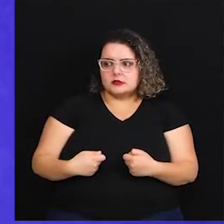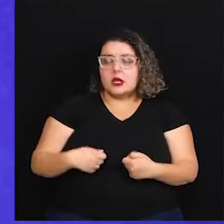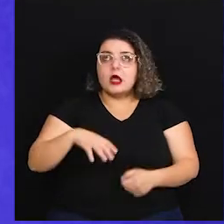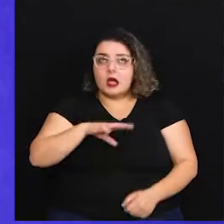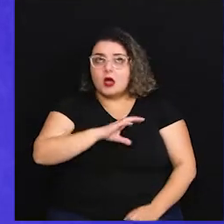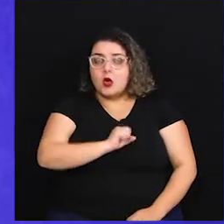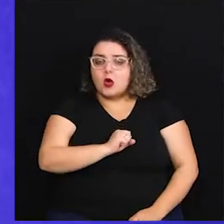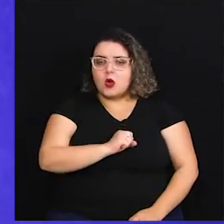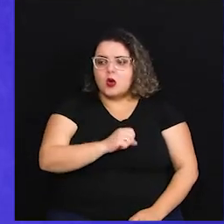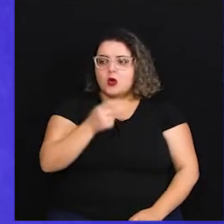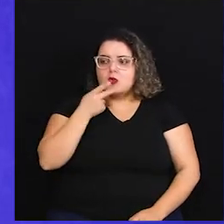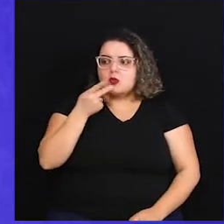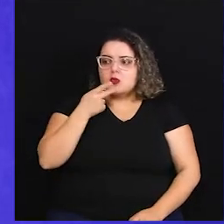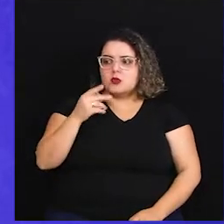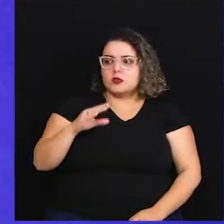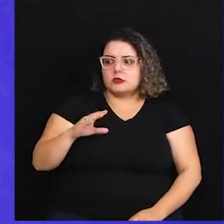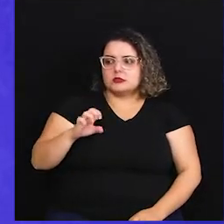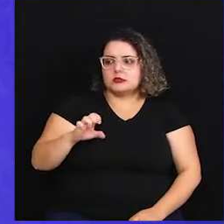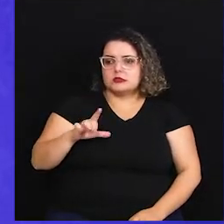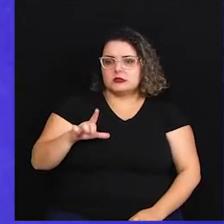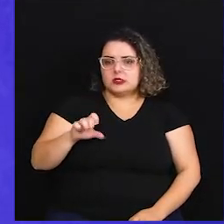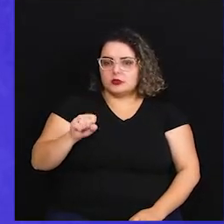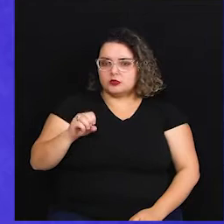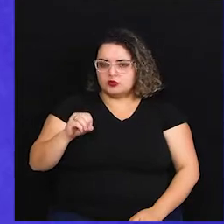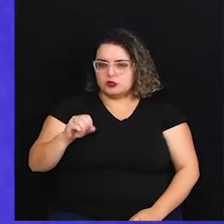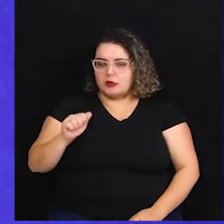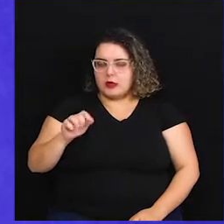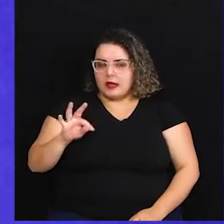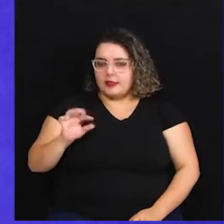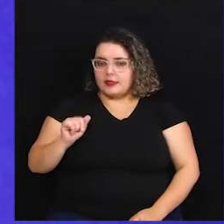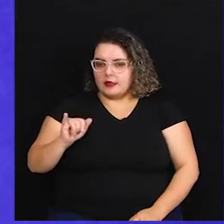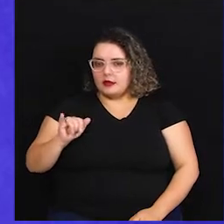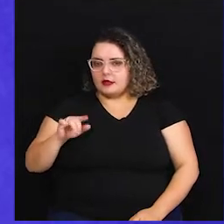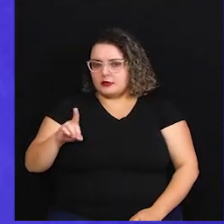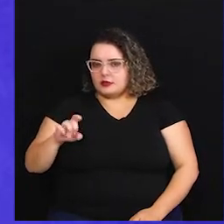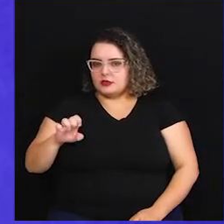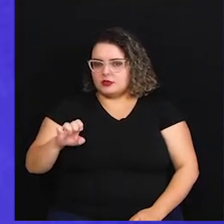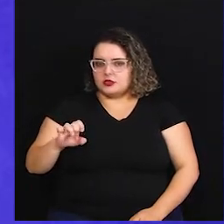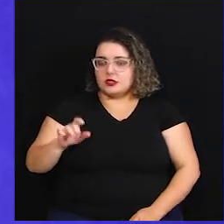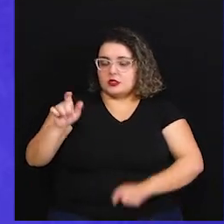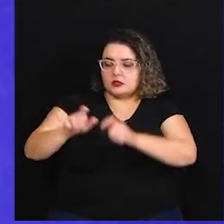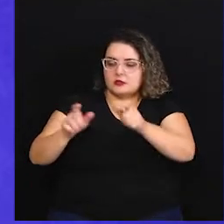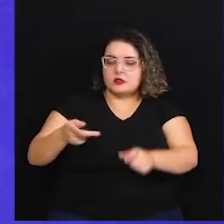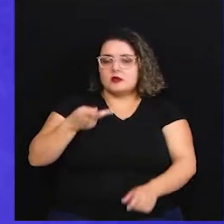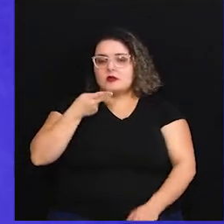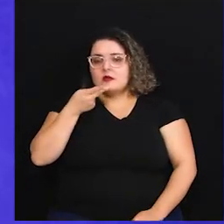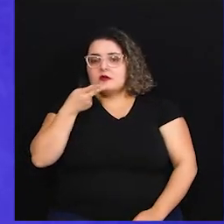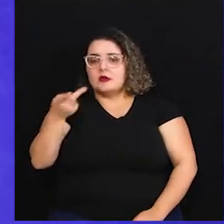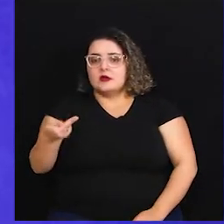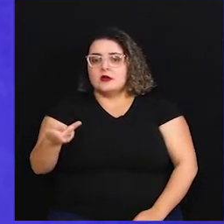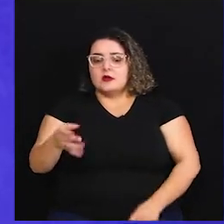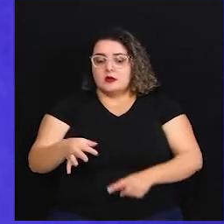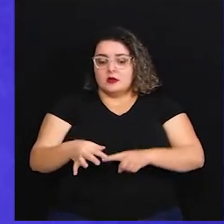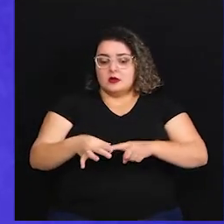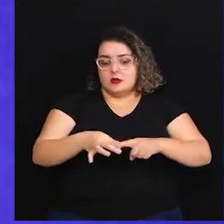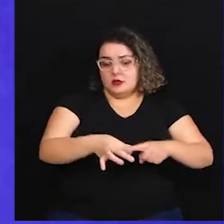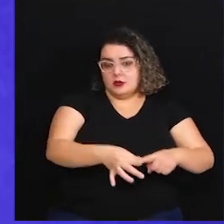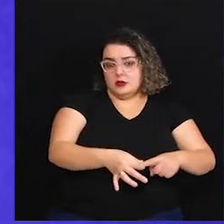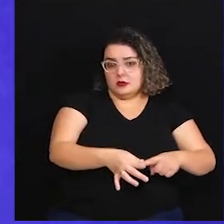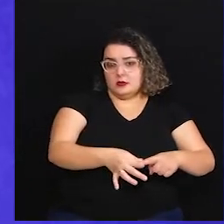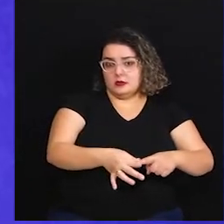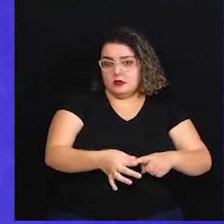Eu gosto muito da fala do Celso Ataíde, até que ele fala assim, olha, as pessoas estavam acostumadas a falar que a periferia precisava